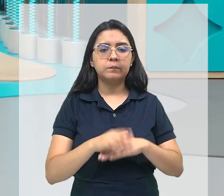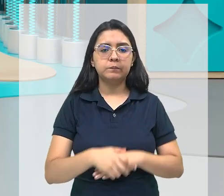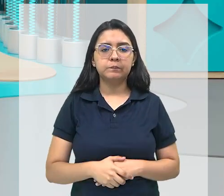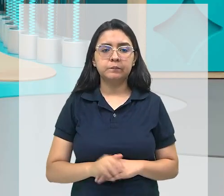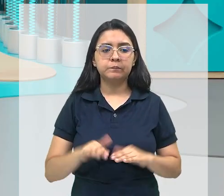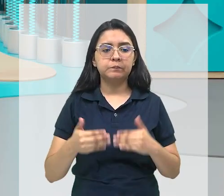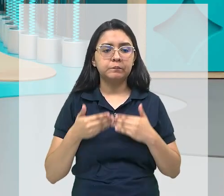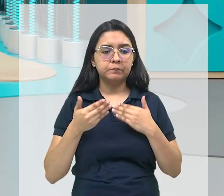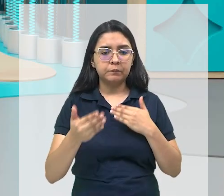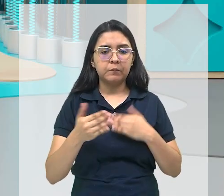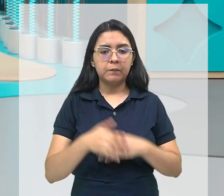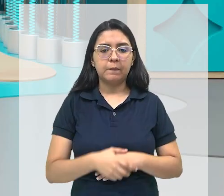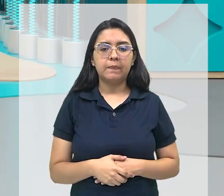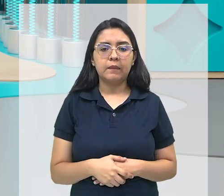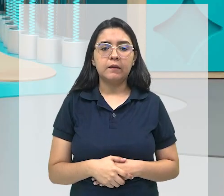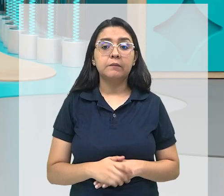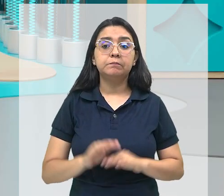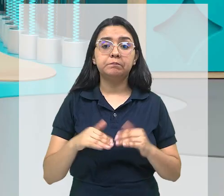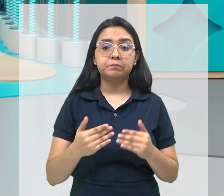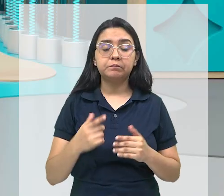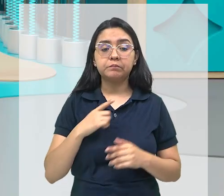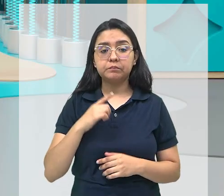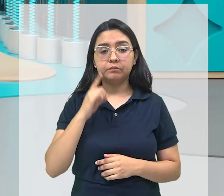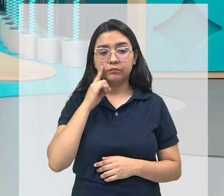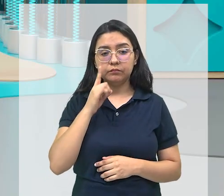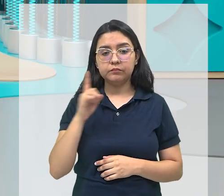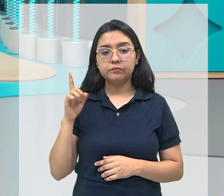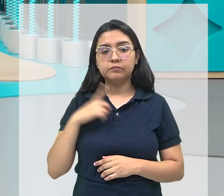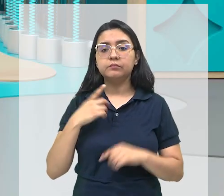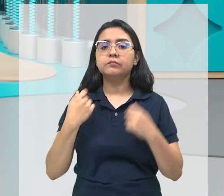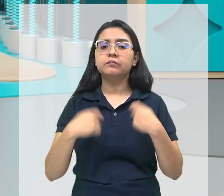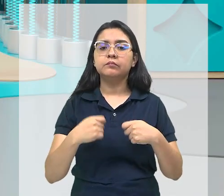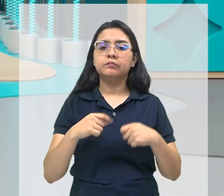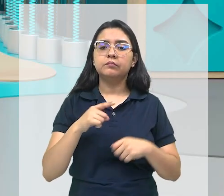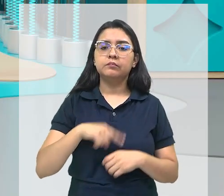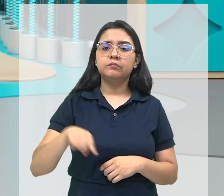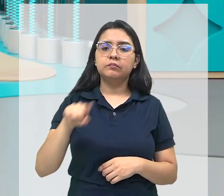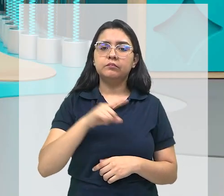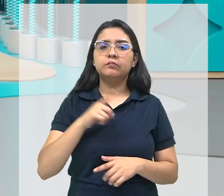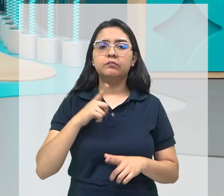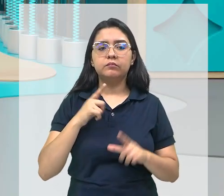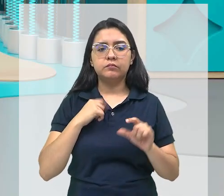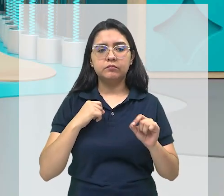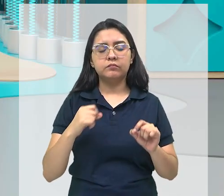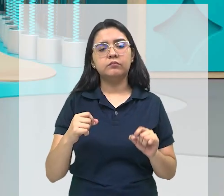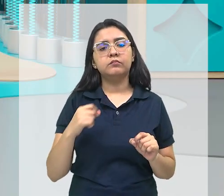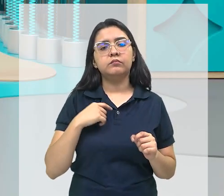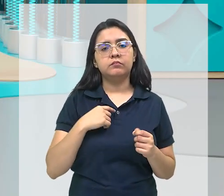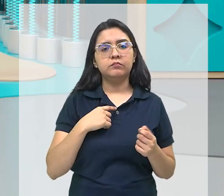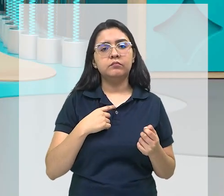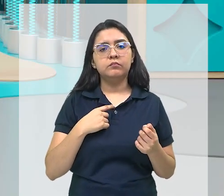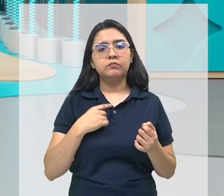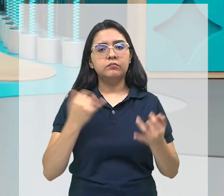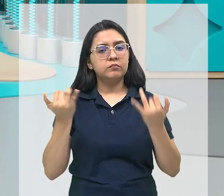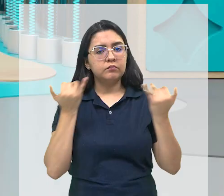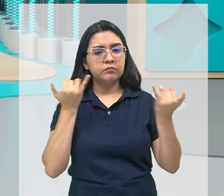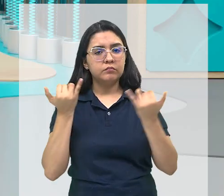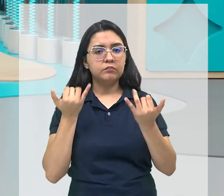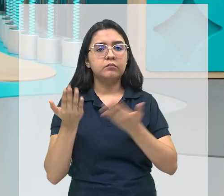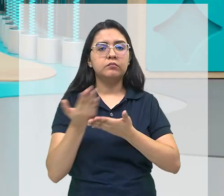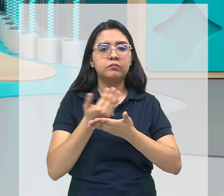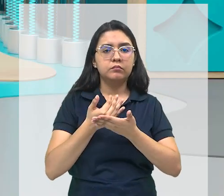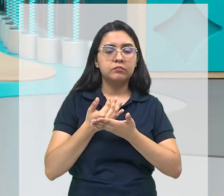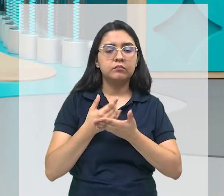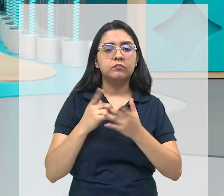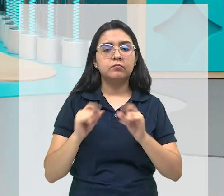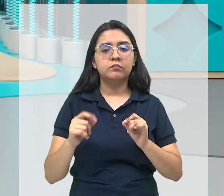Então vamos lá. Diante dessa situação aqui, é necessário que você capte as informações ao redor. E essas informações são